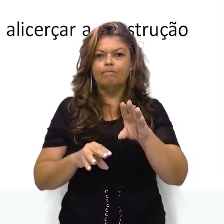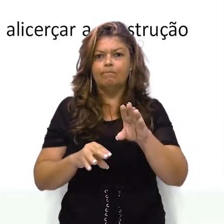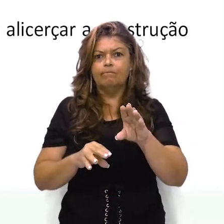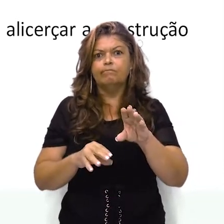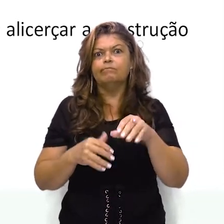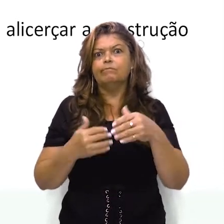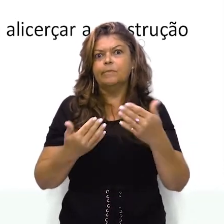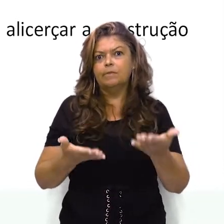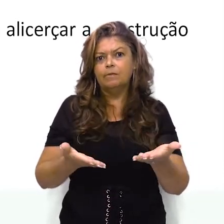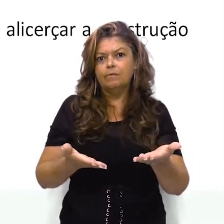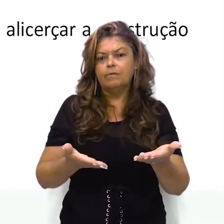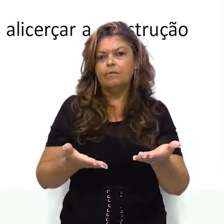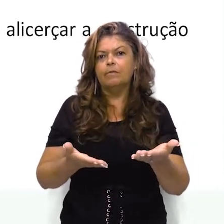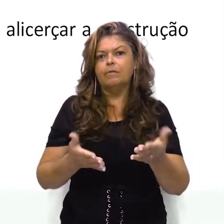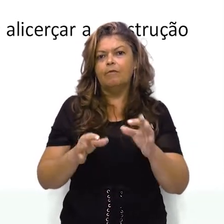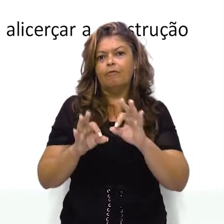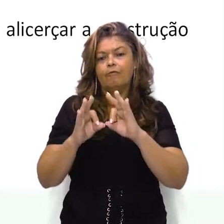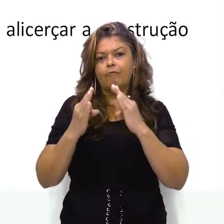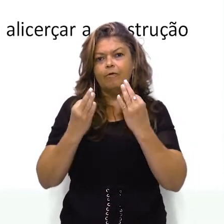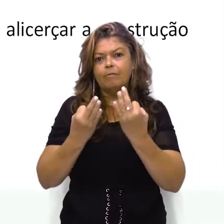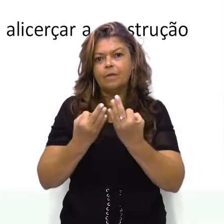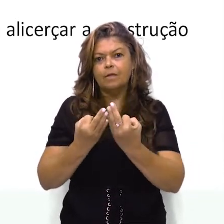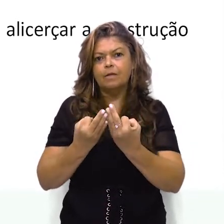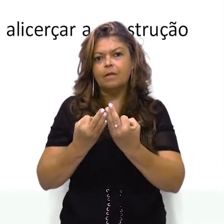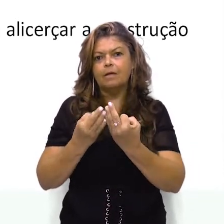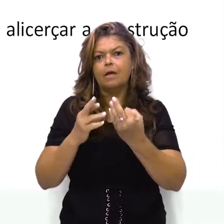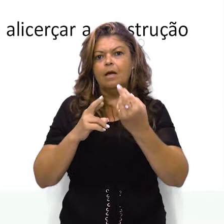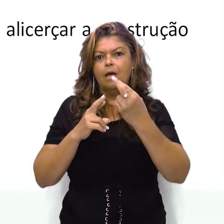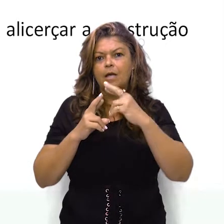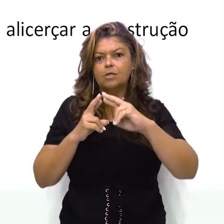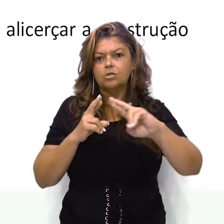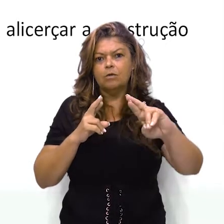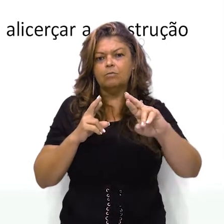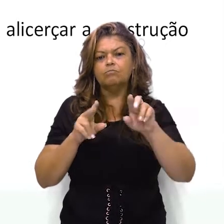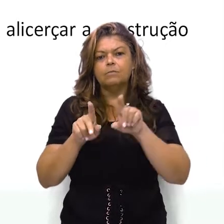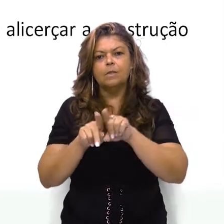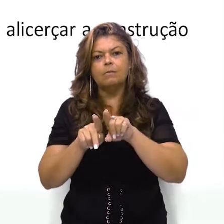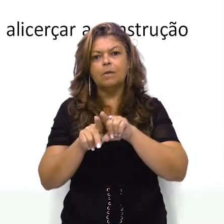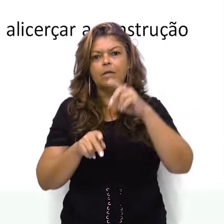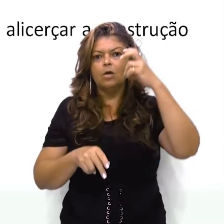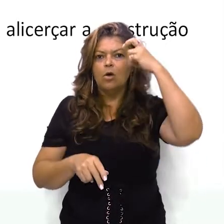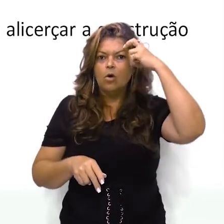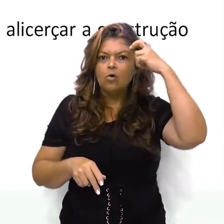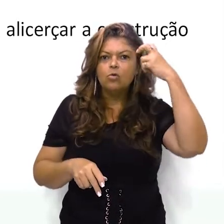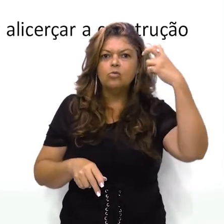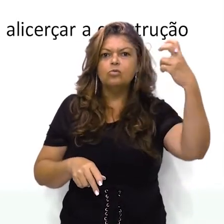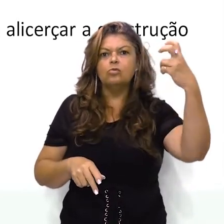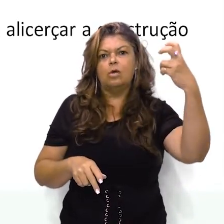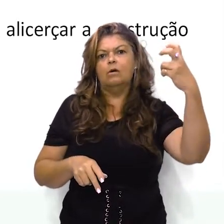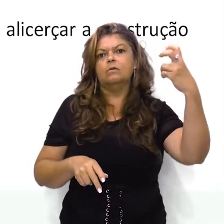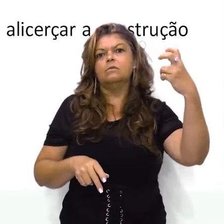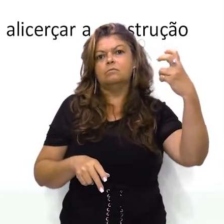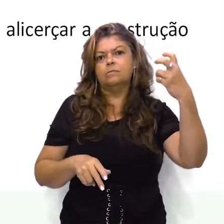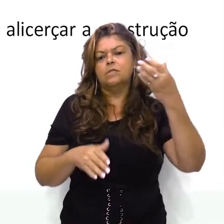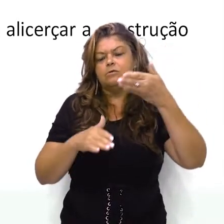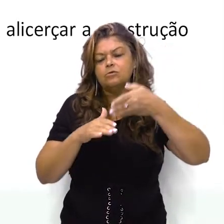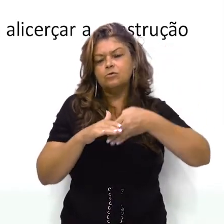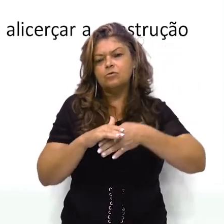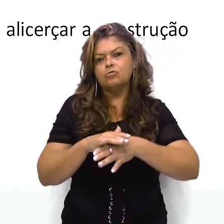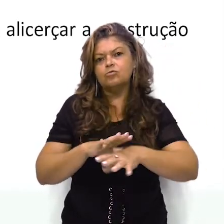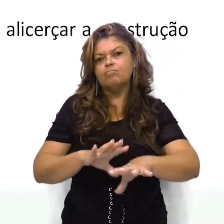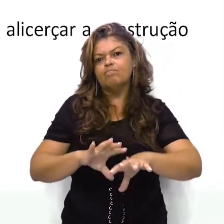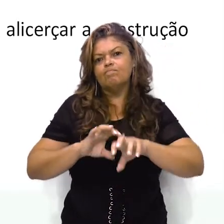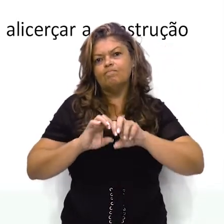princípios éticos, familiares, religiosos e culturais, que possam aí alicerçar a construção